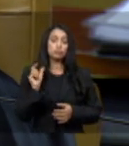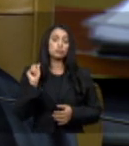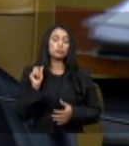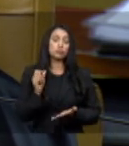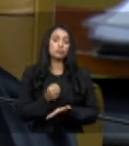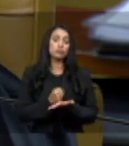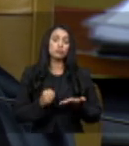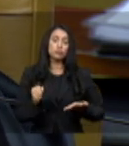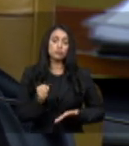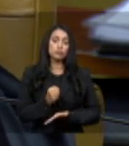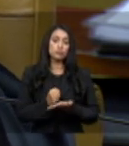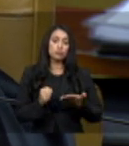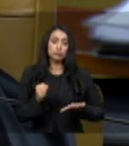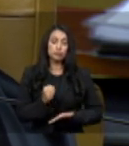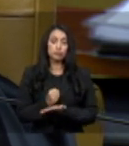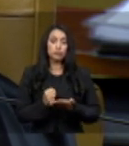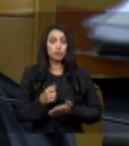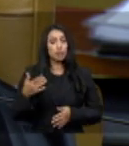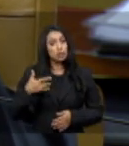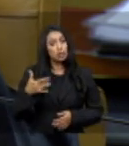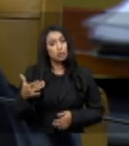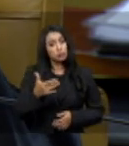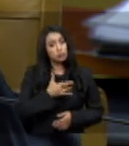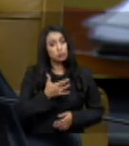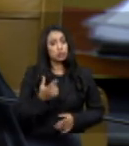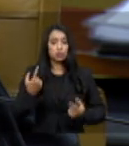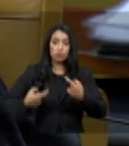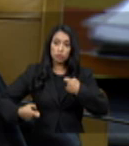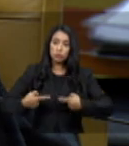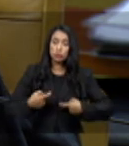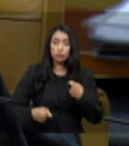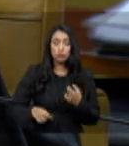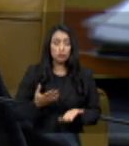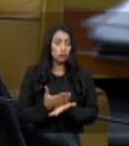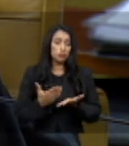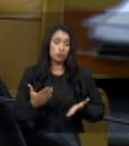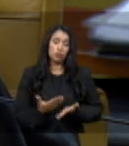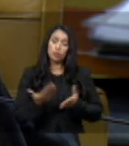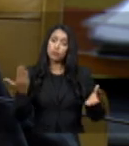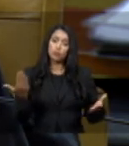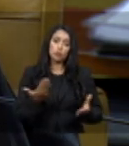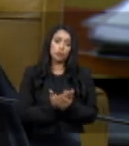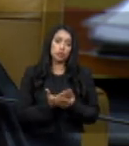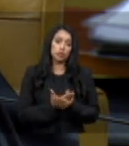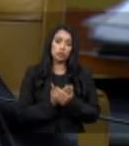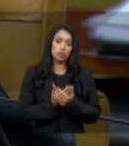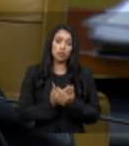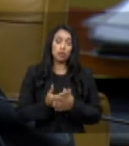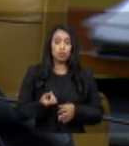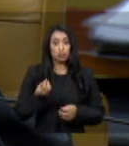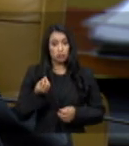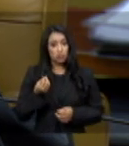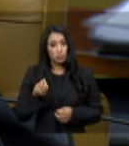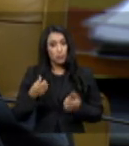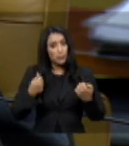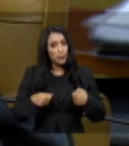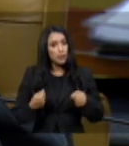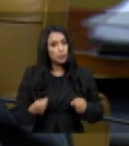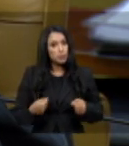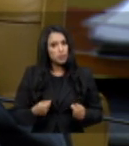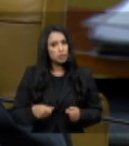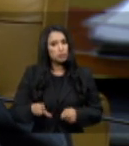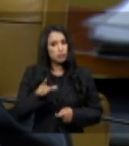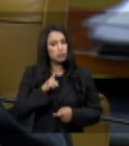de fundo a questão de saúde discutindo inicialmente até no processo de caráter subjetivo portanto é preciso